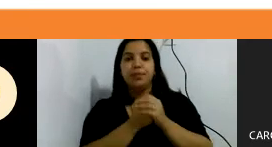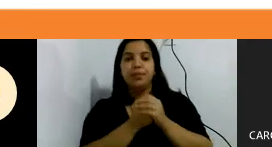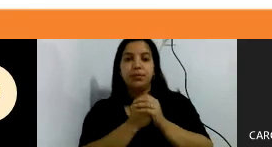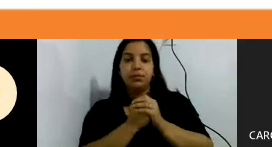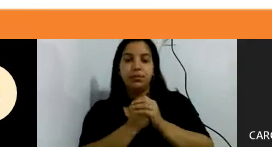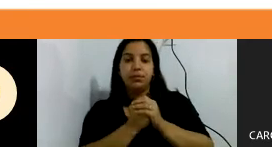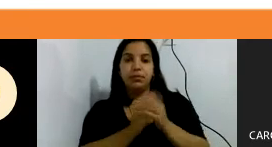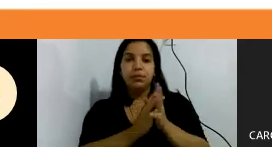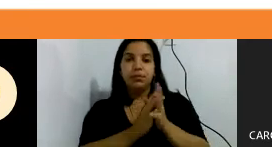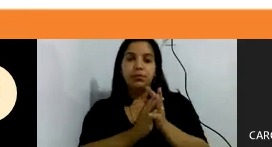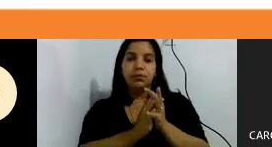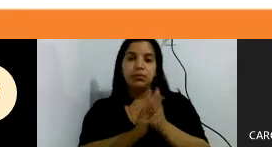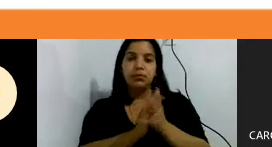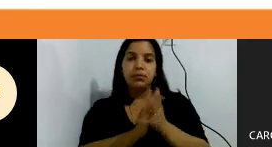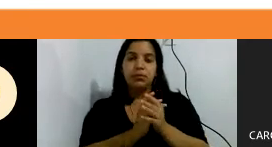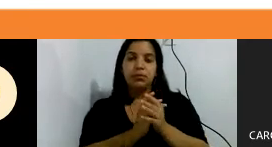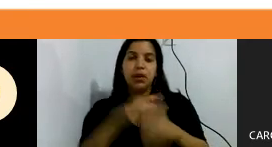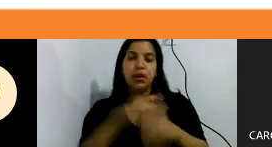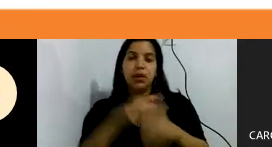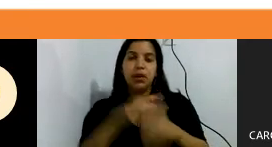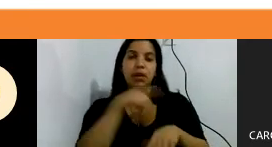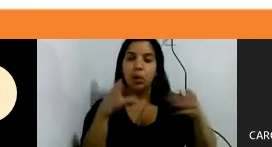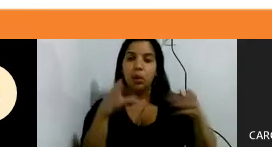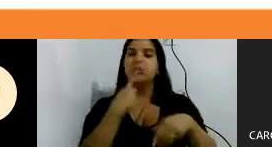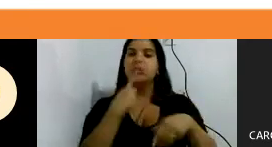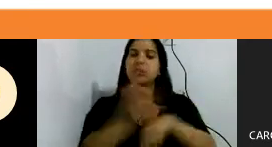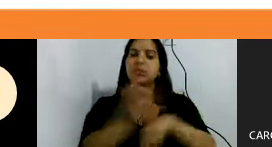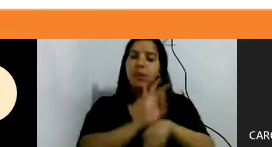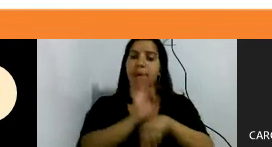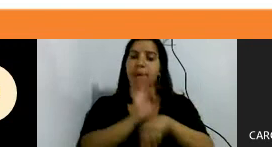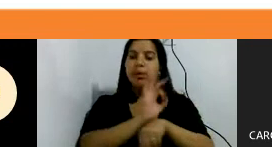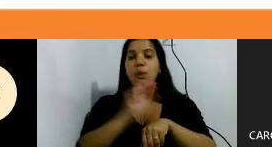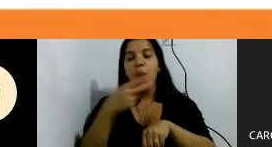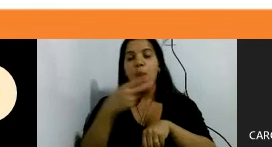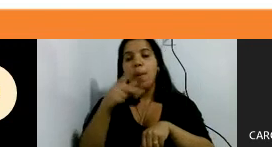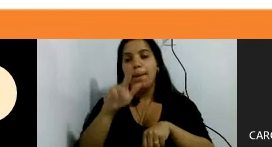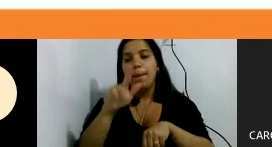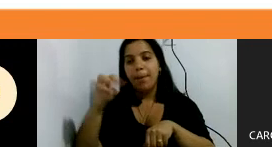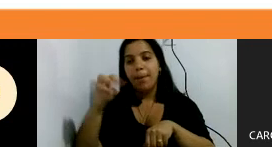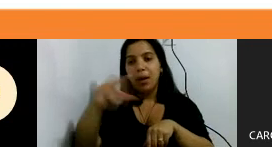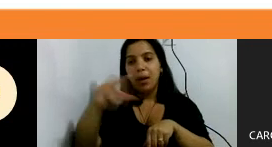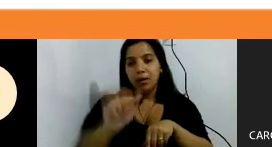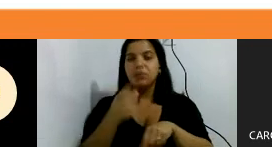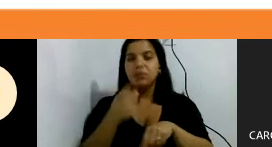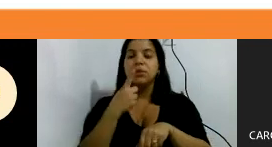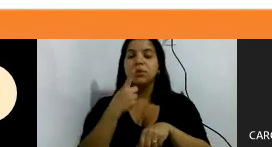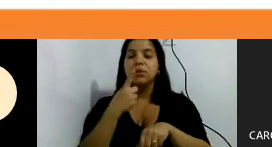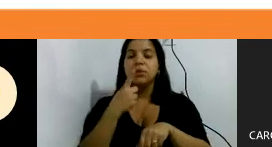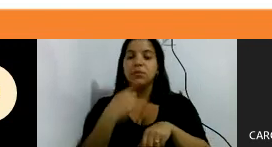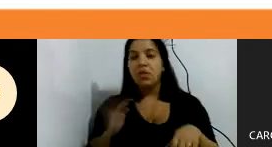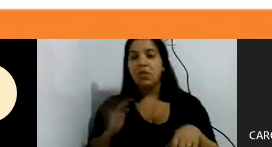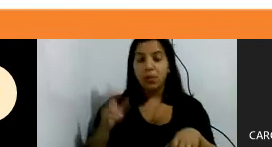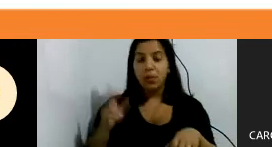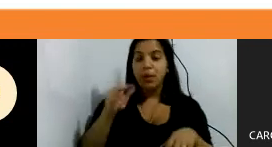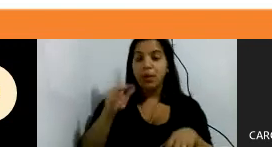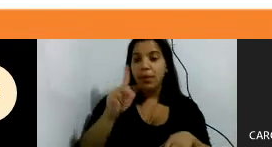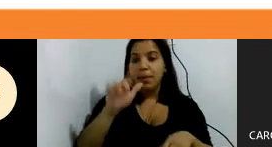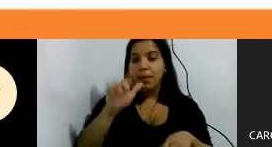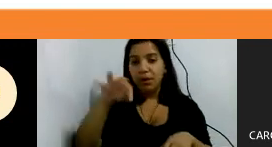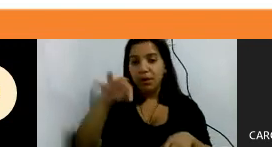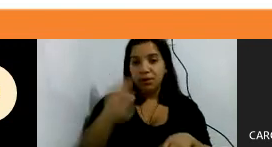gente pode obter o concentrado de hemácias ou plasma rico em plaqueta. Então, dessa bolsa de plasma, a